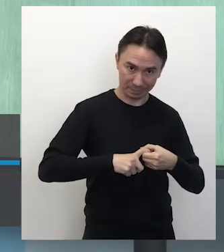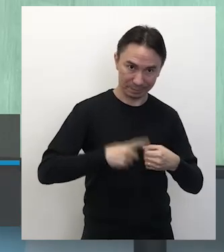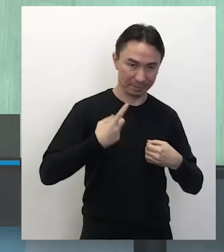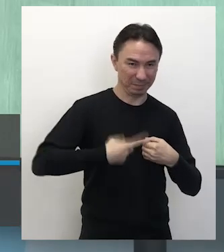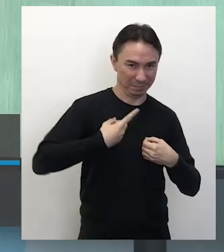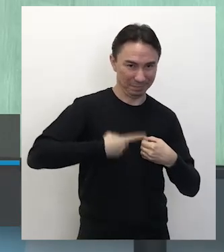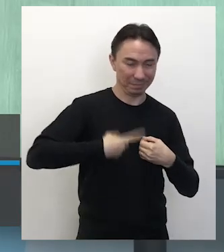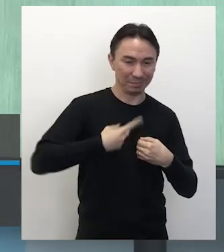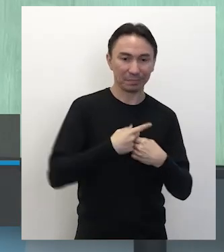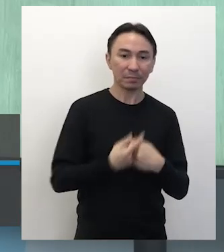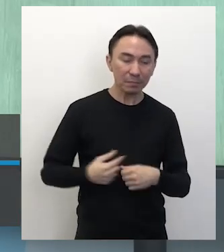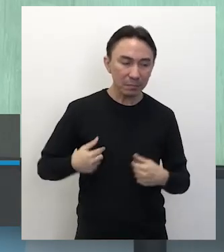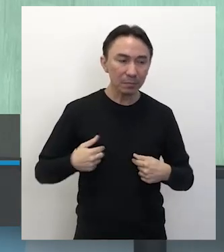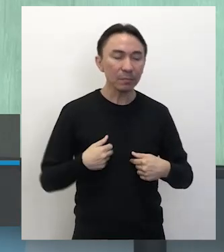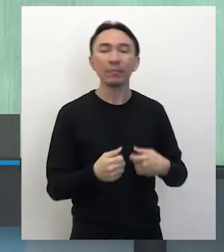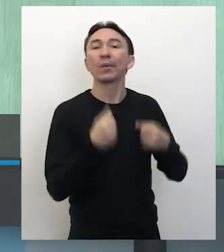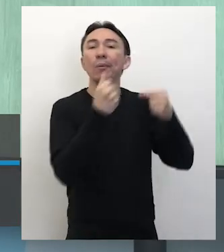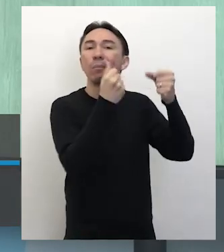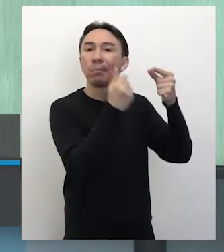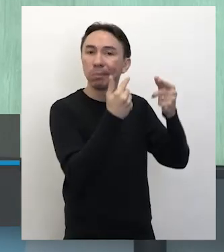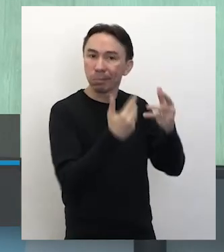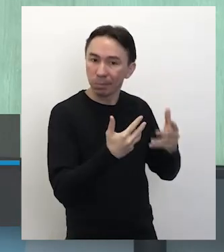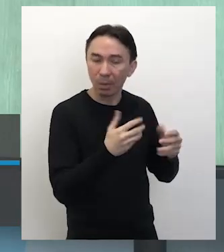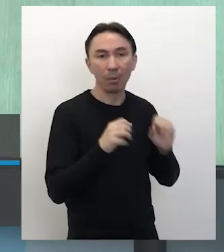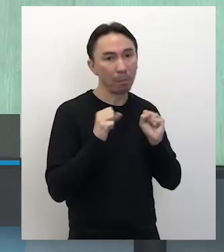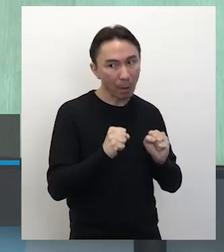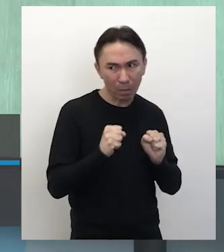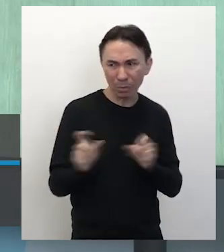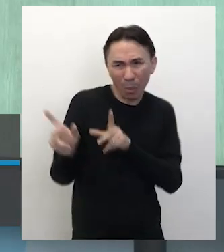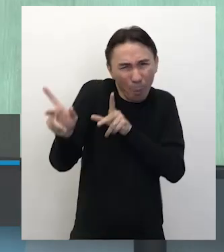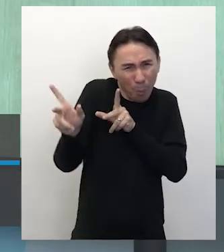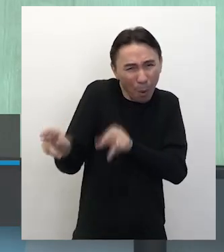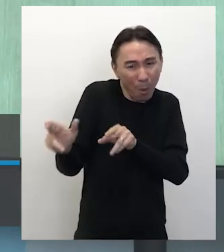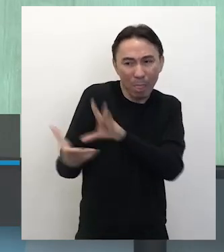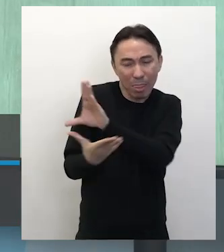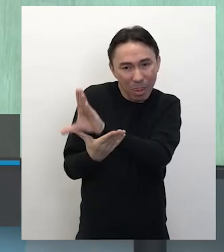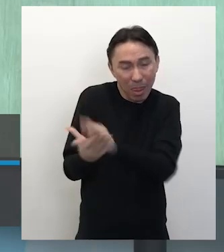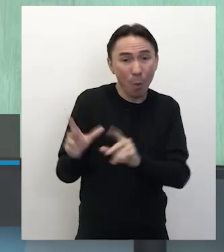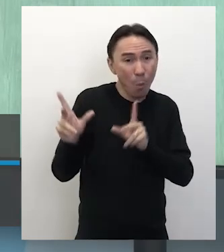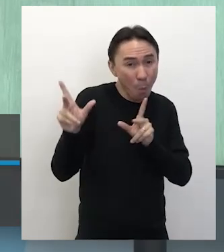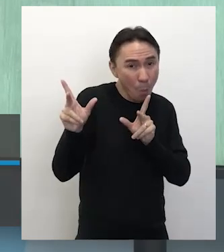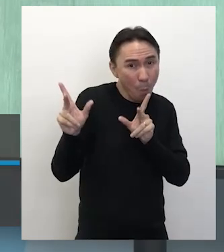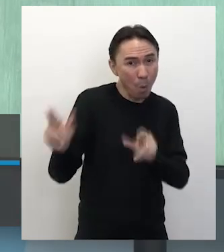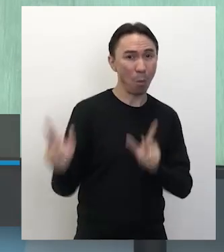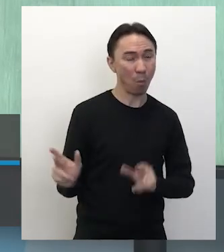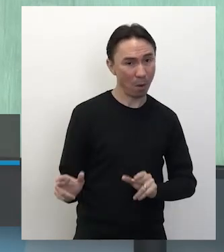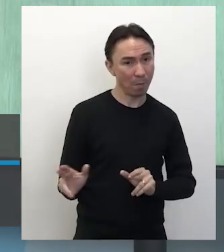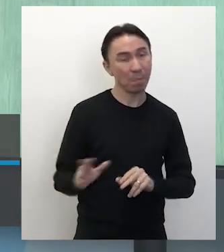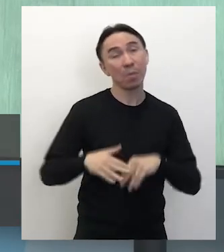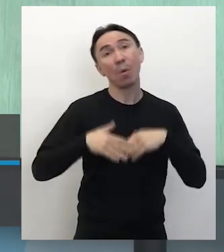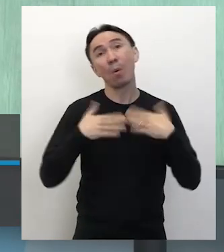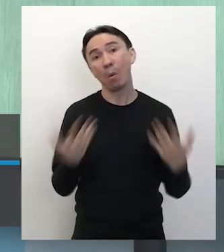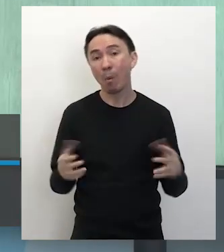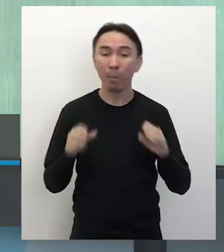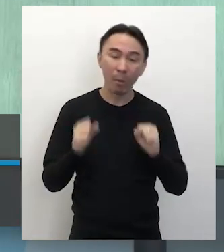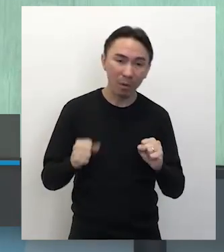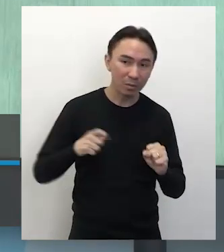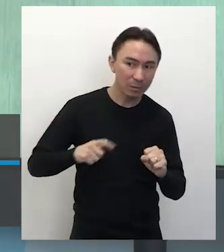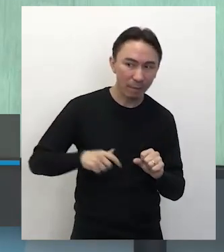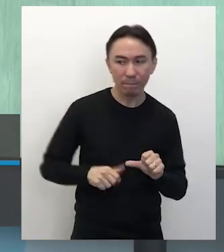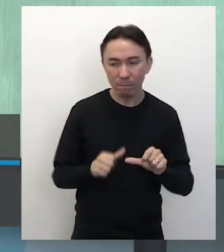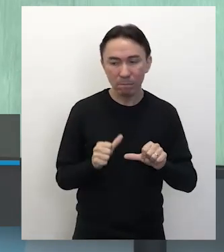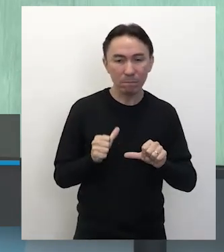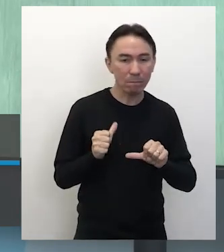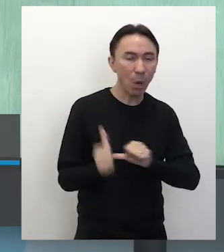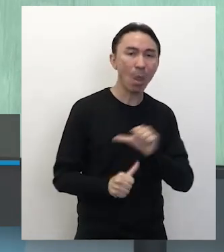essa história, eu posso sim contar exatamente como estava, mas eu posso, digamos aí, entre aspas, melhorar essa